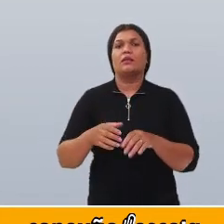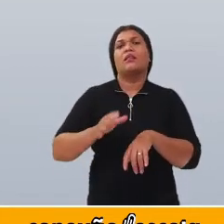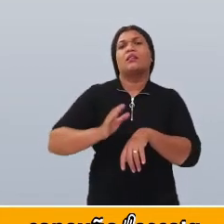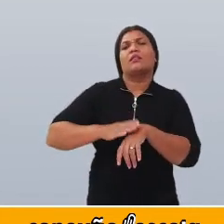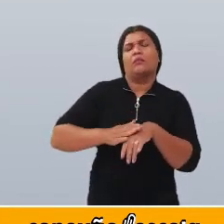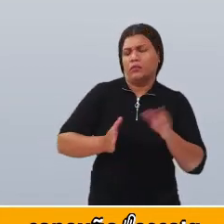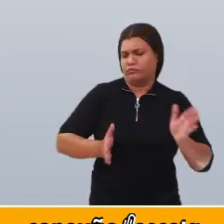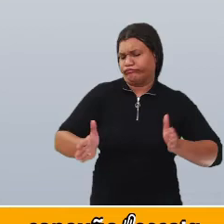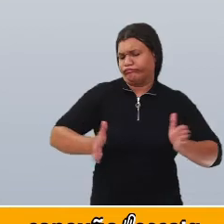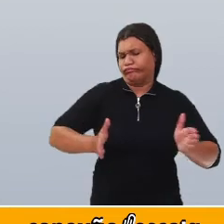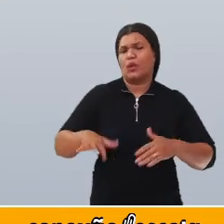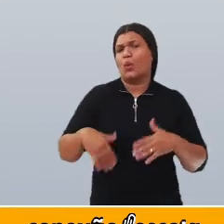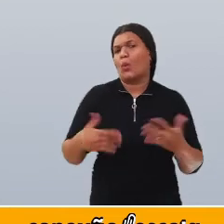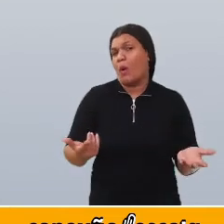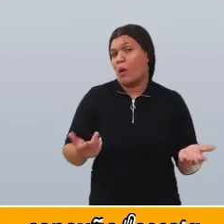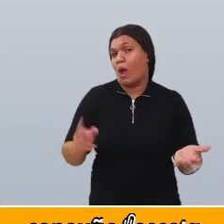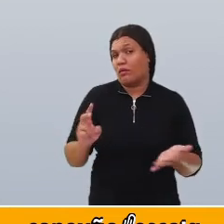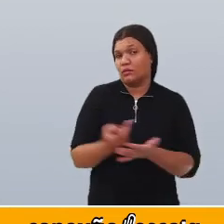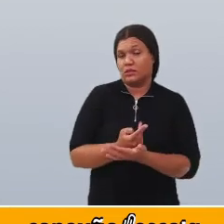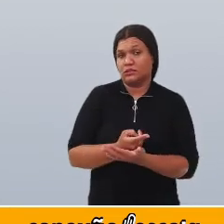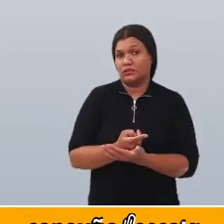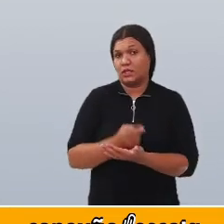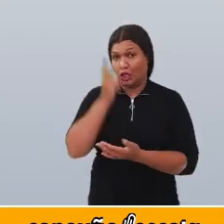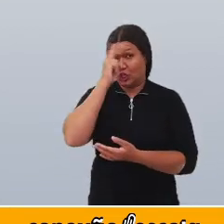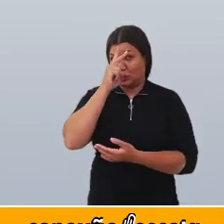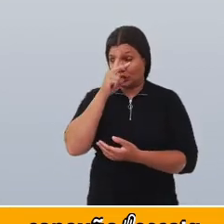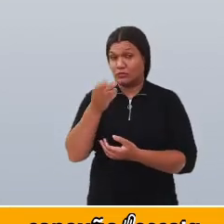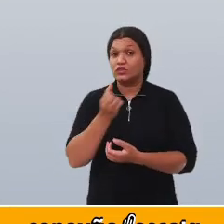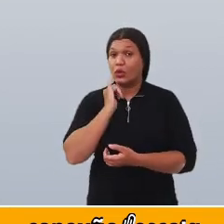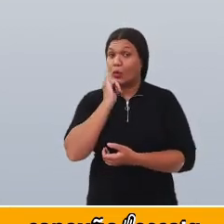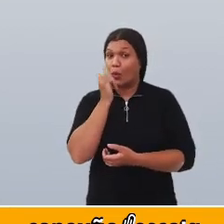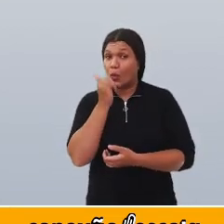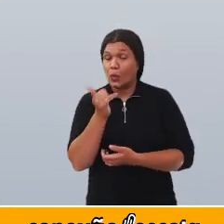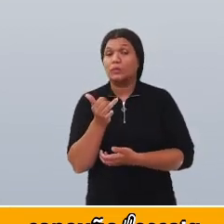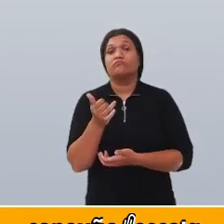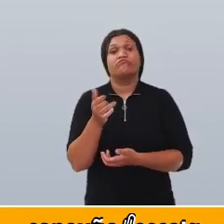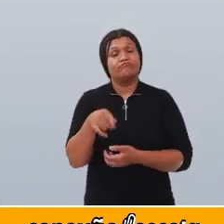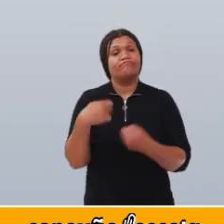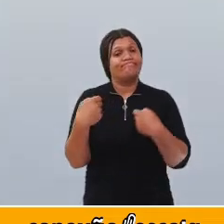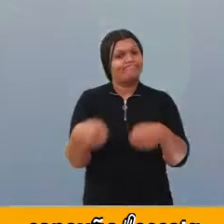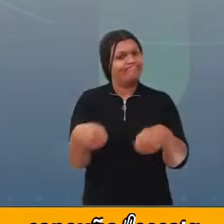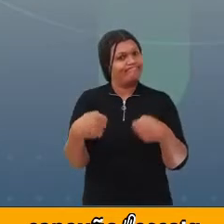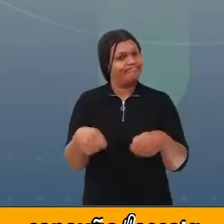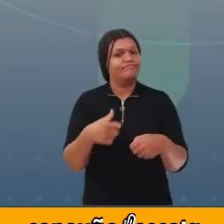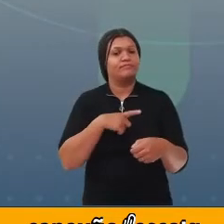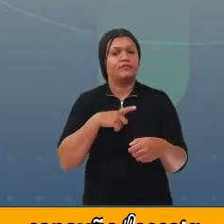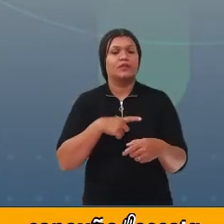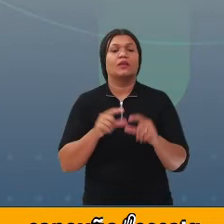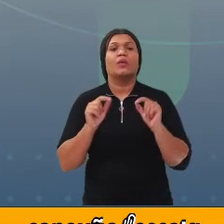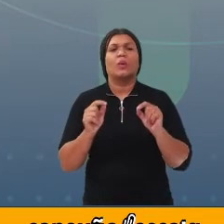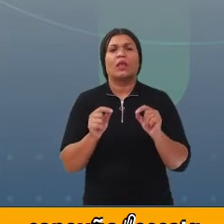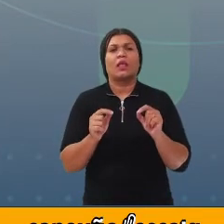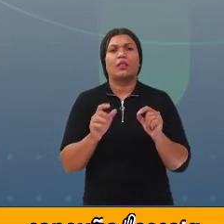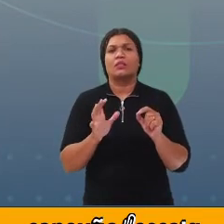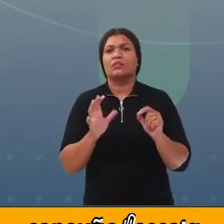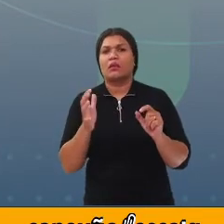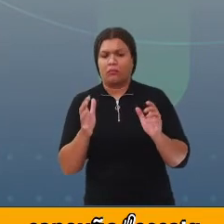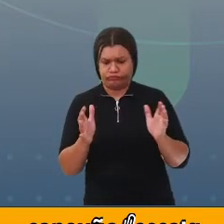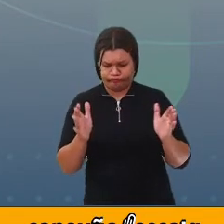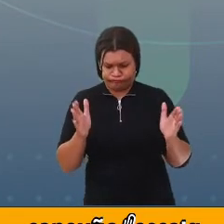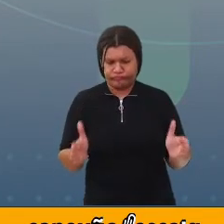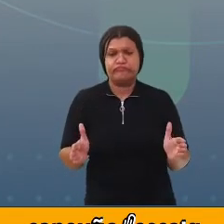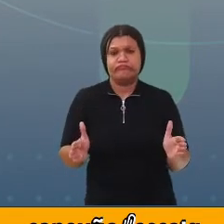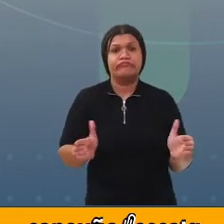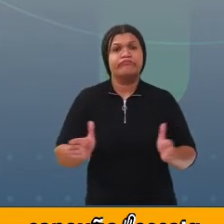passar? Essa trama que você está bolando, ela precisa estar em um tempo